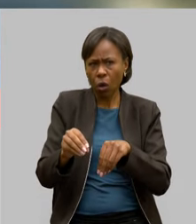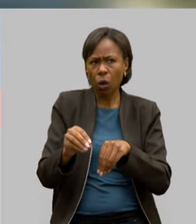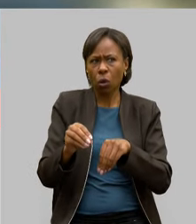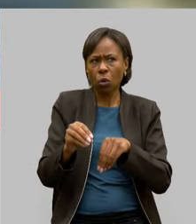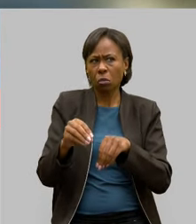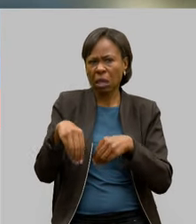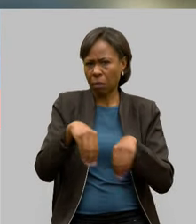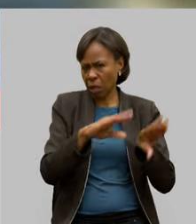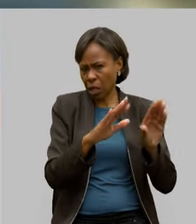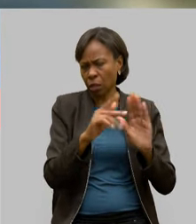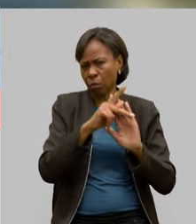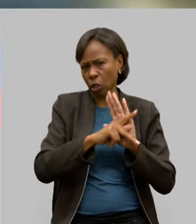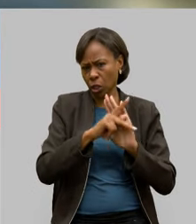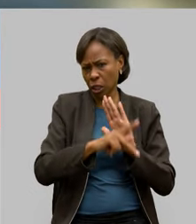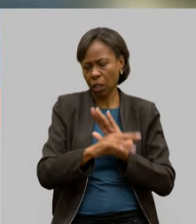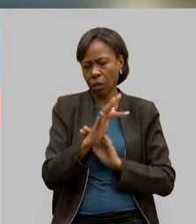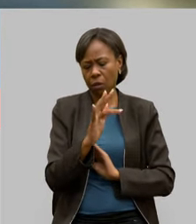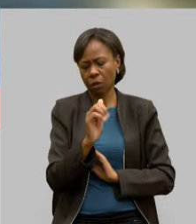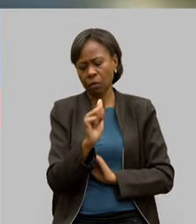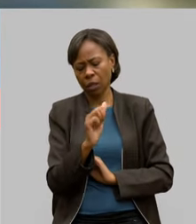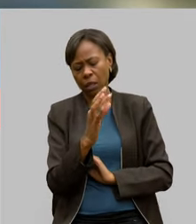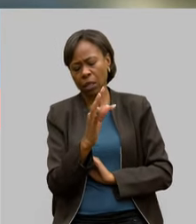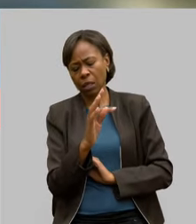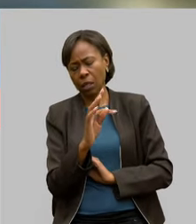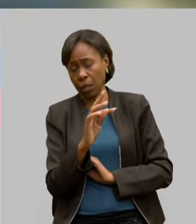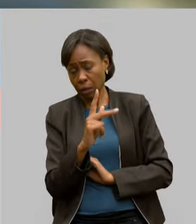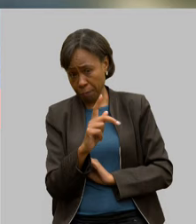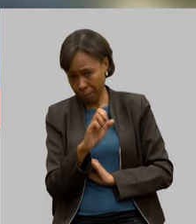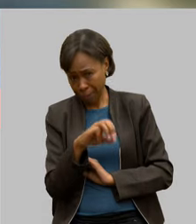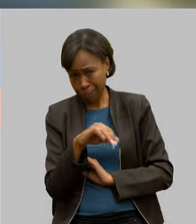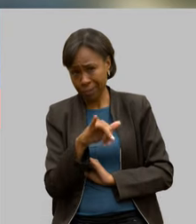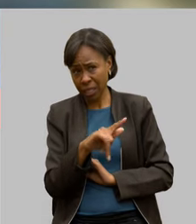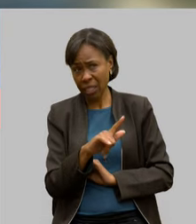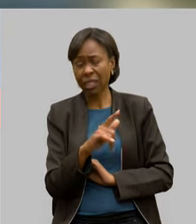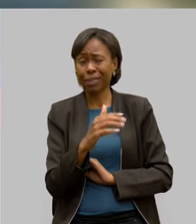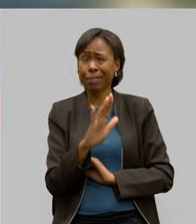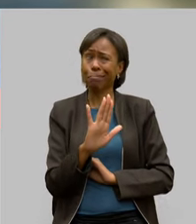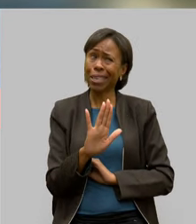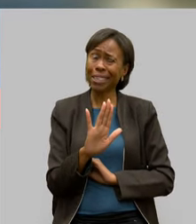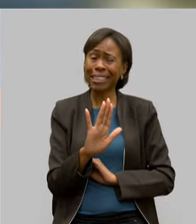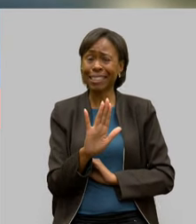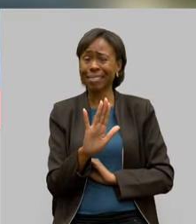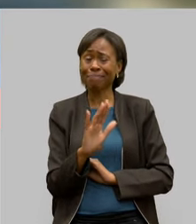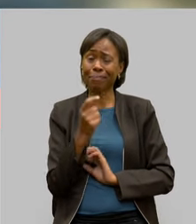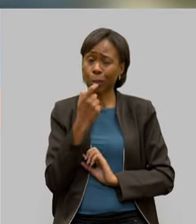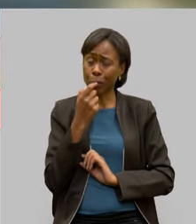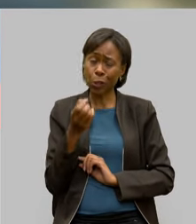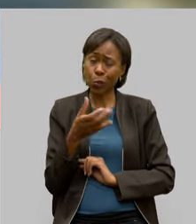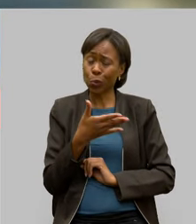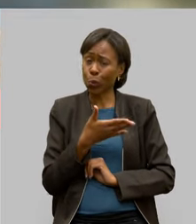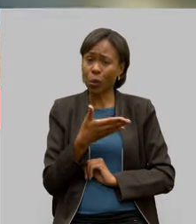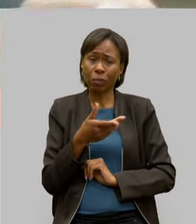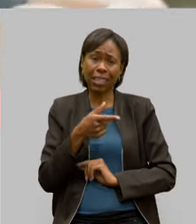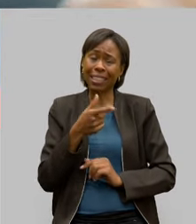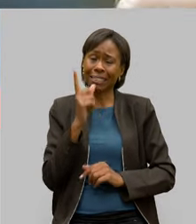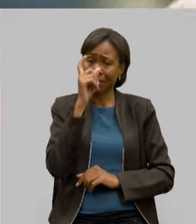CNPQ vai ser uma coisa bastante recente que é muito difícil de ser aprovado mesmo porque eu não trabalhava com cannabis até até pouco